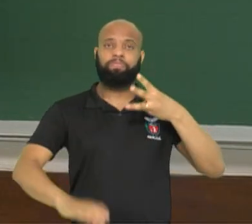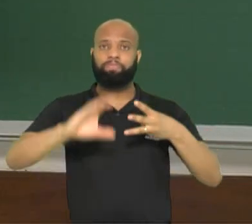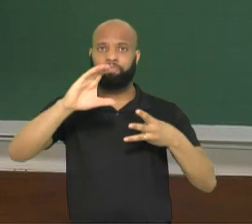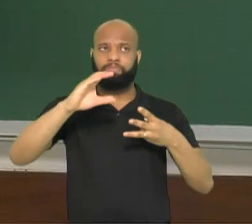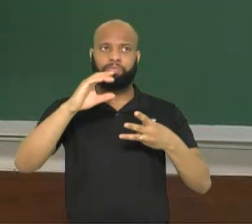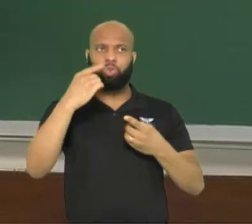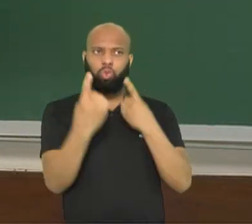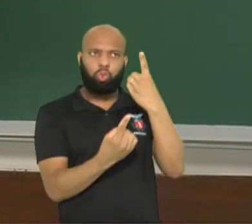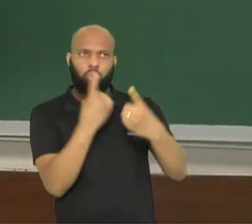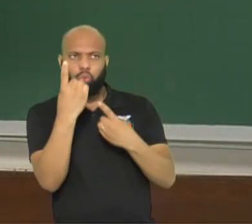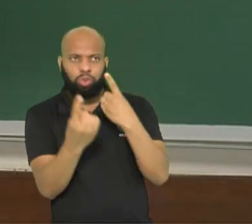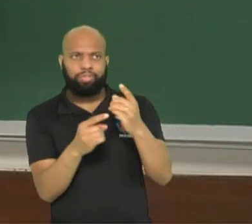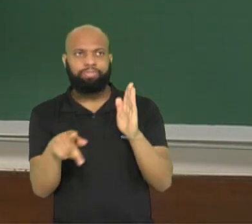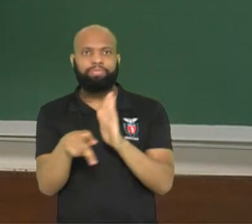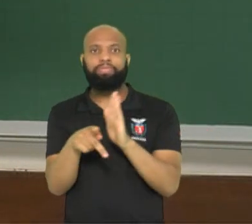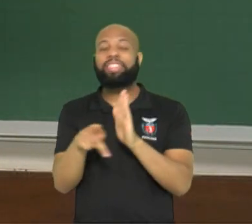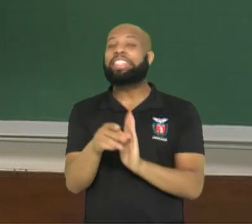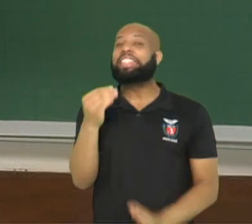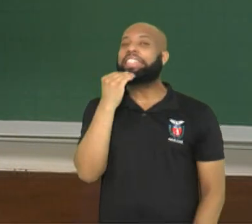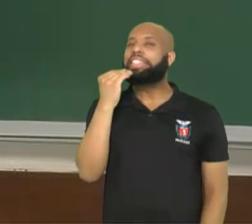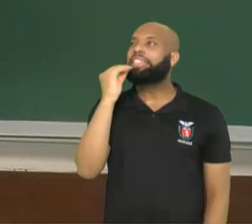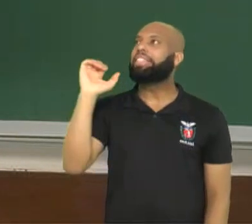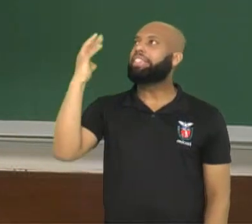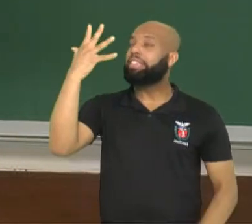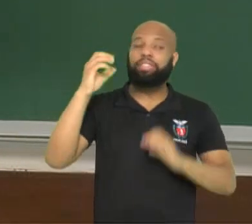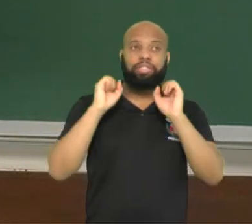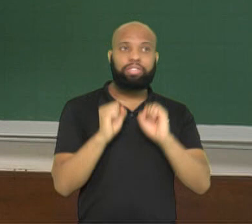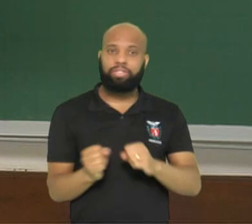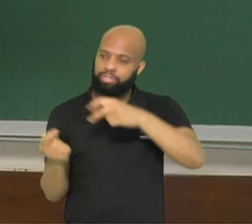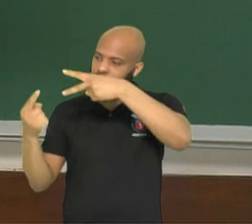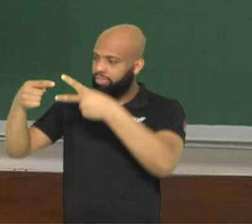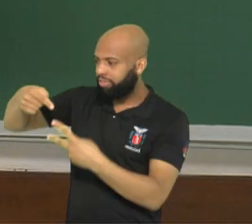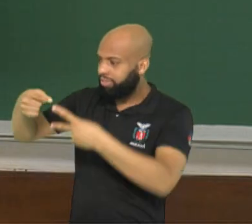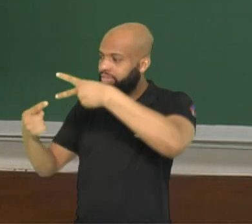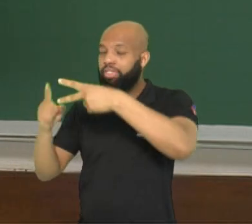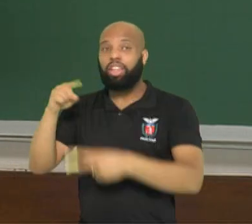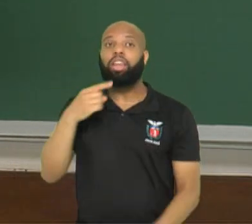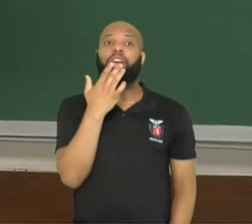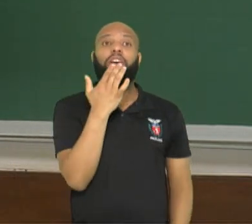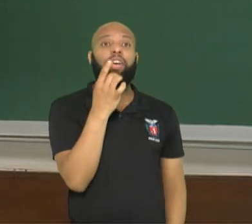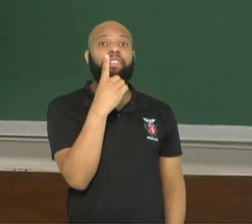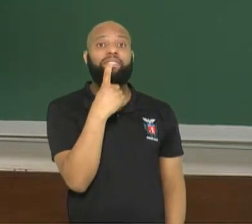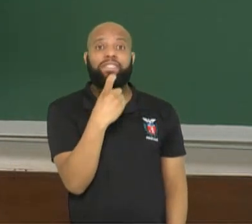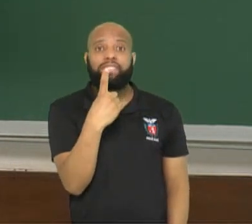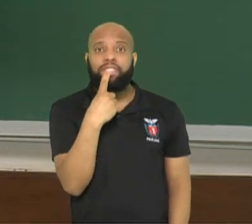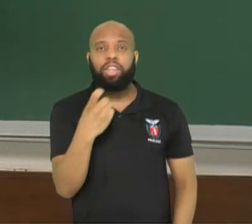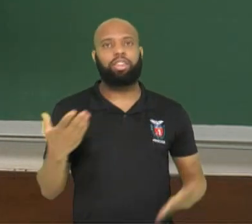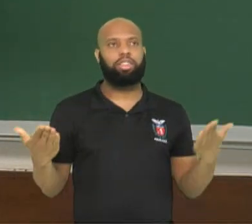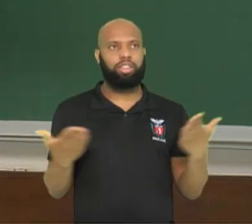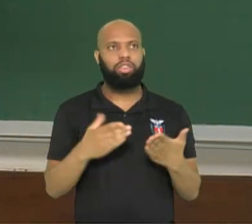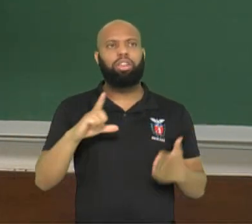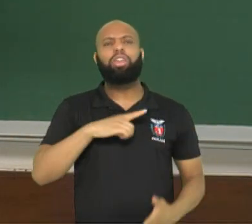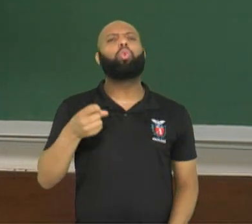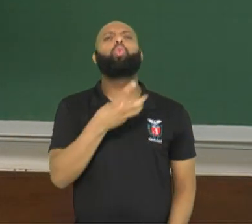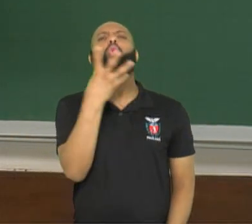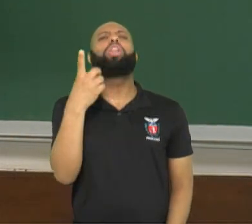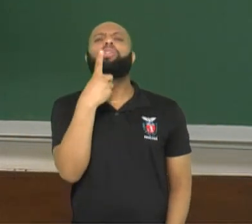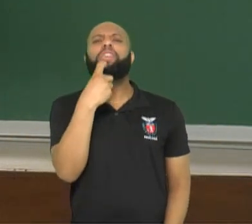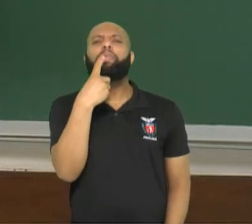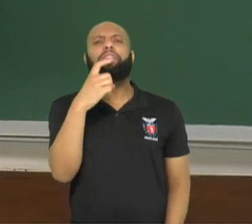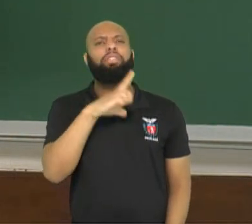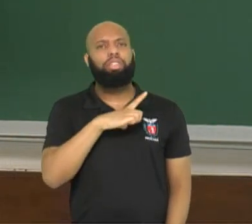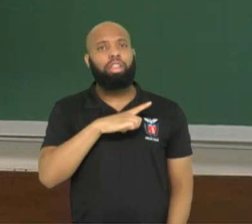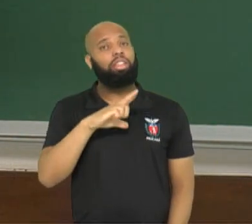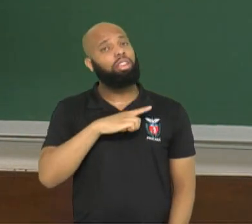qual é a probabilidade da flechinha parar na cor vermelha? Então, quantos segmentos vermelhos nós